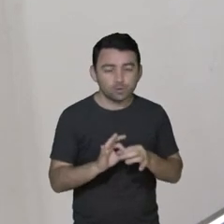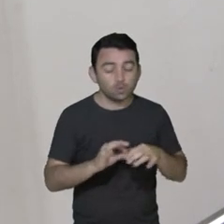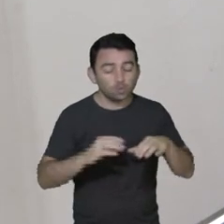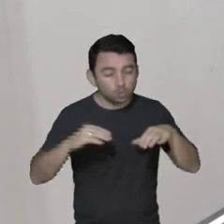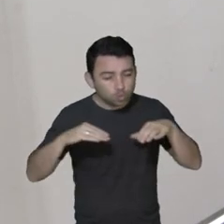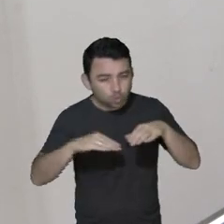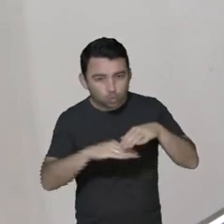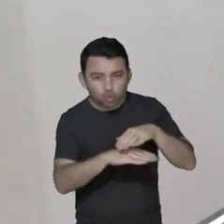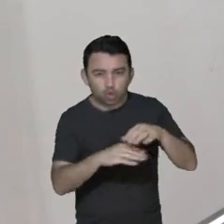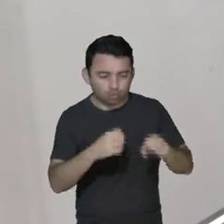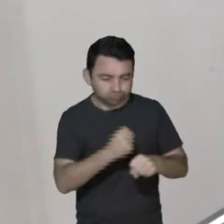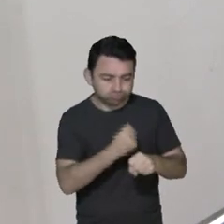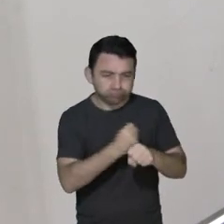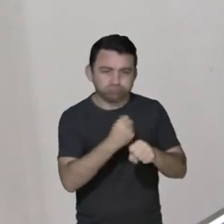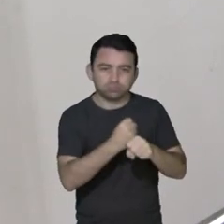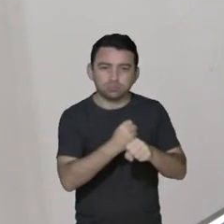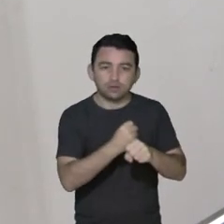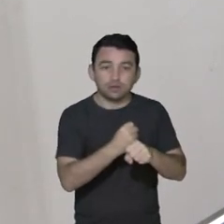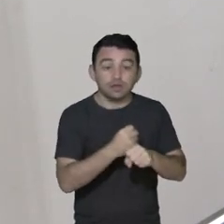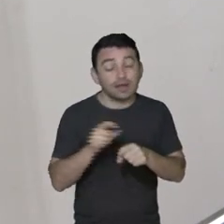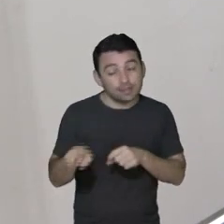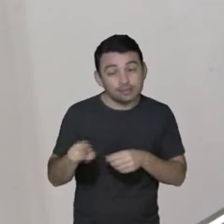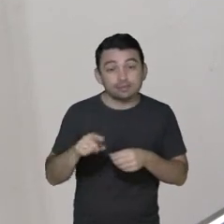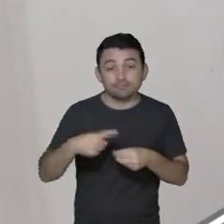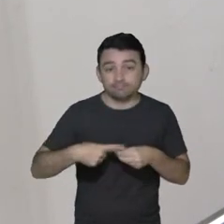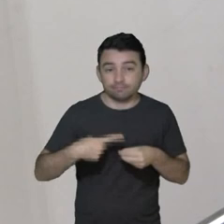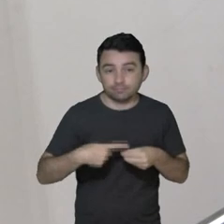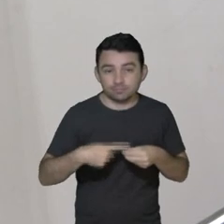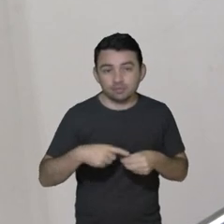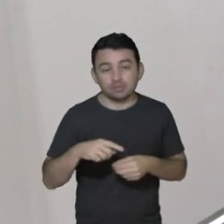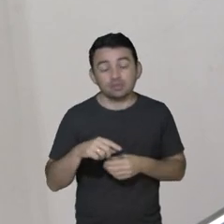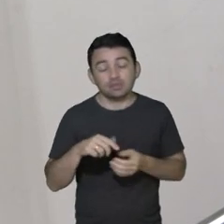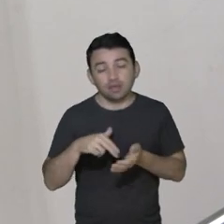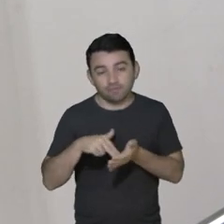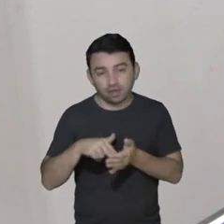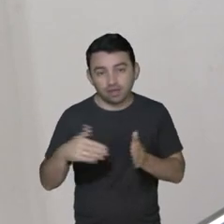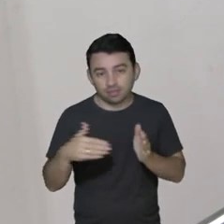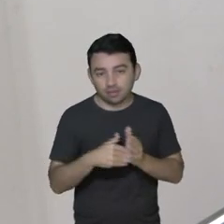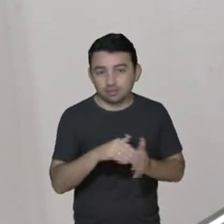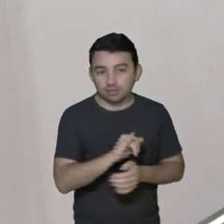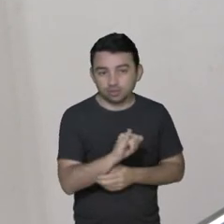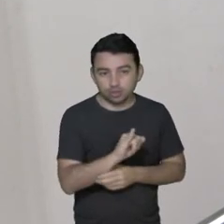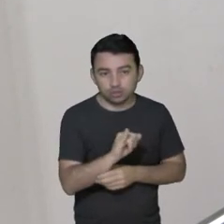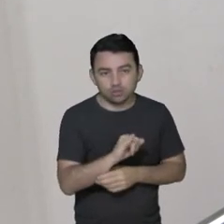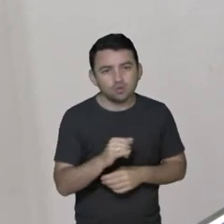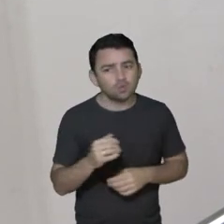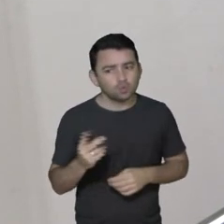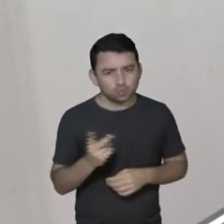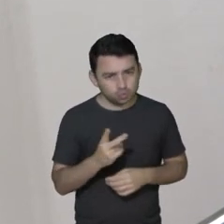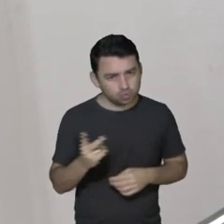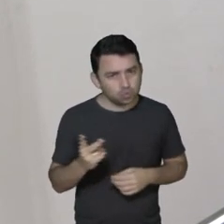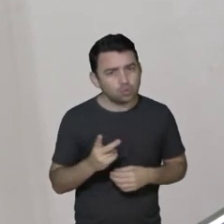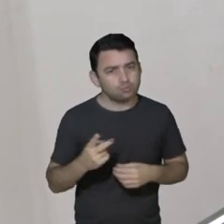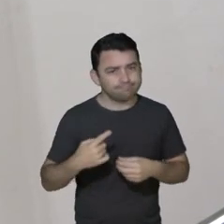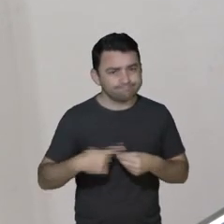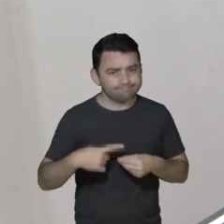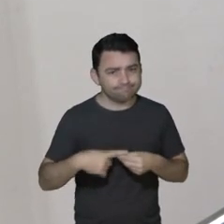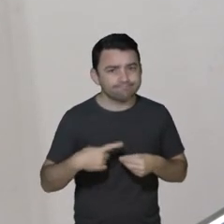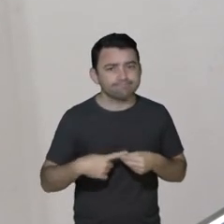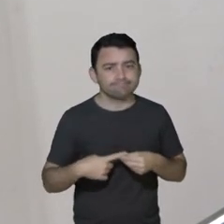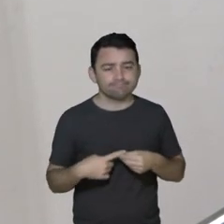túnel entre os municípios de Navegantes em Itajaí dois municípios